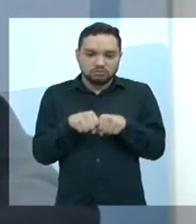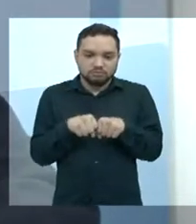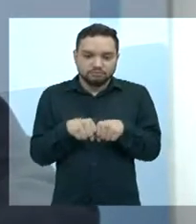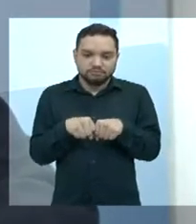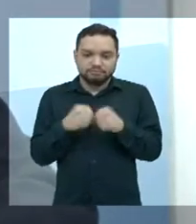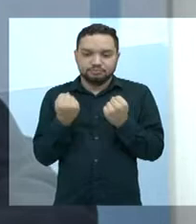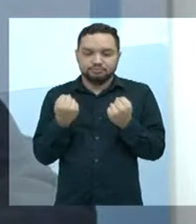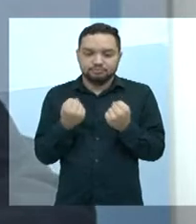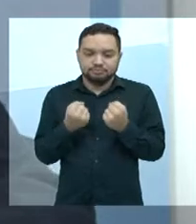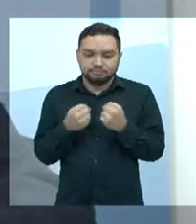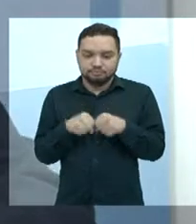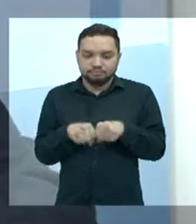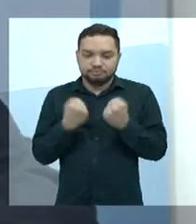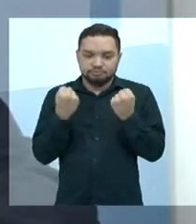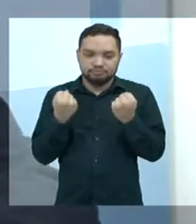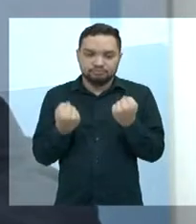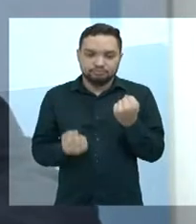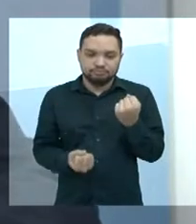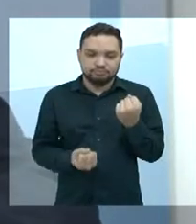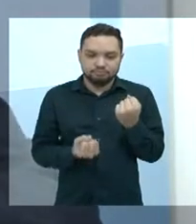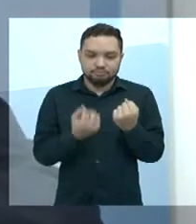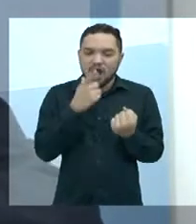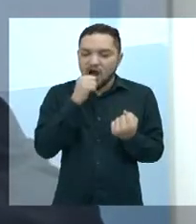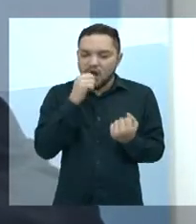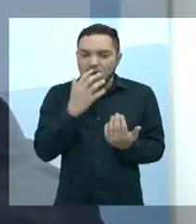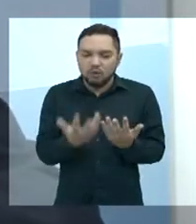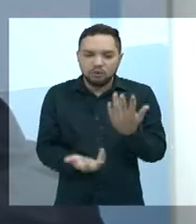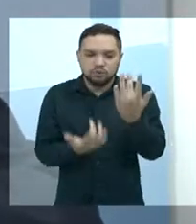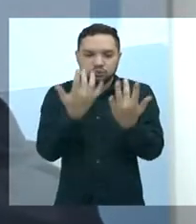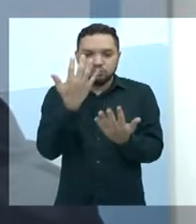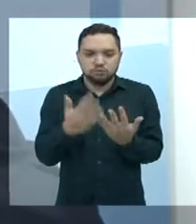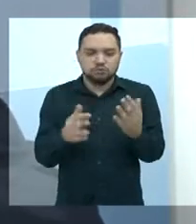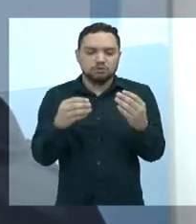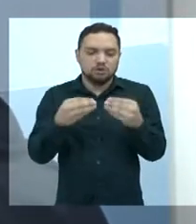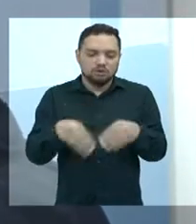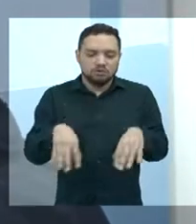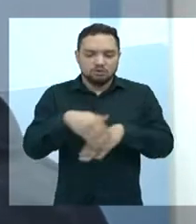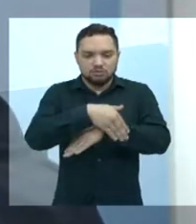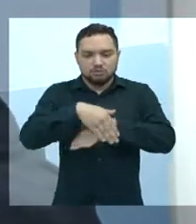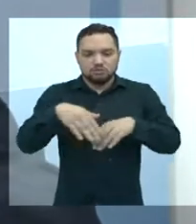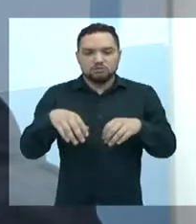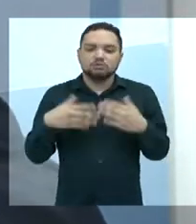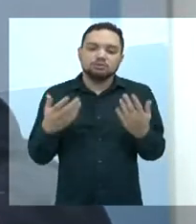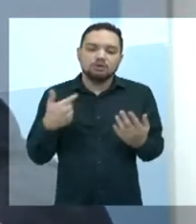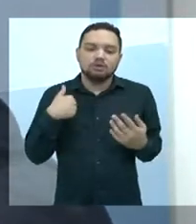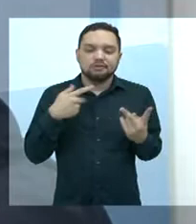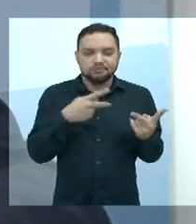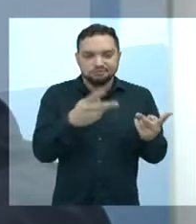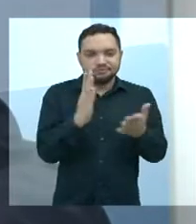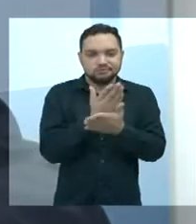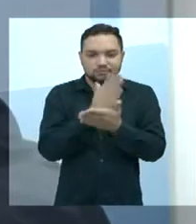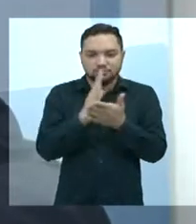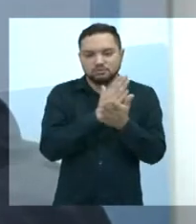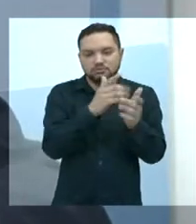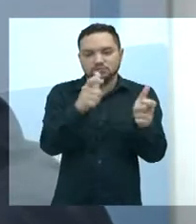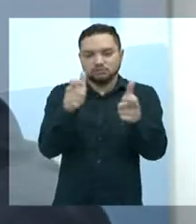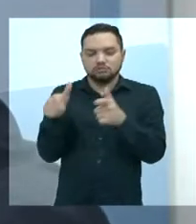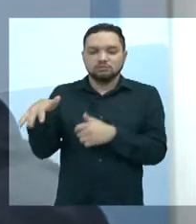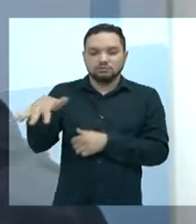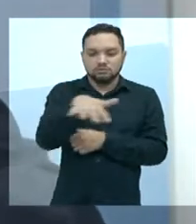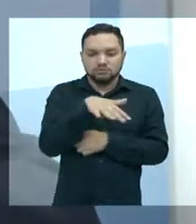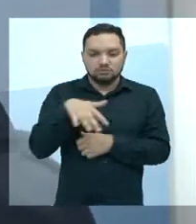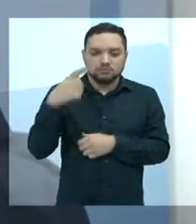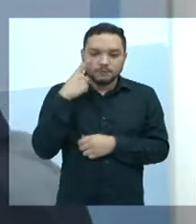pivôs jorrando aquela água e acaba com o asfalto, acaba com a rua. E hoje mesmo eu estive fazendo visita em algumas ruas naquela área para que